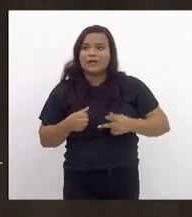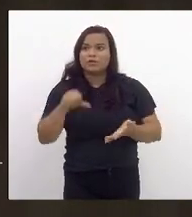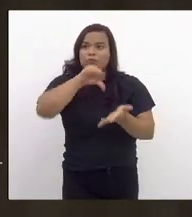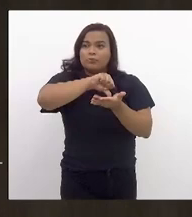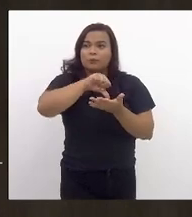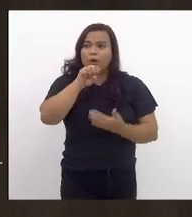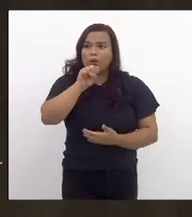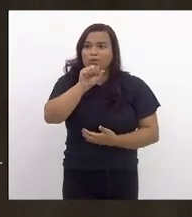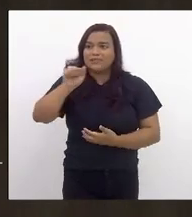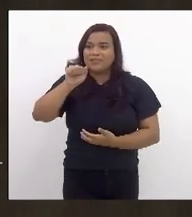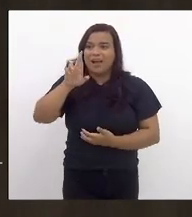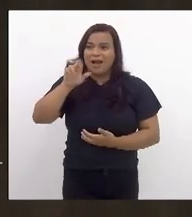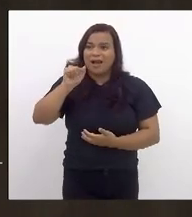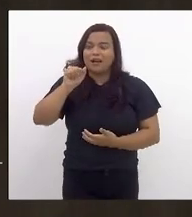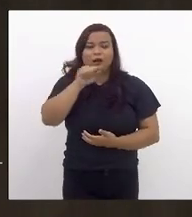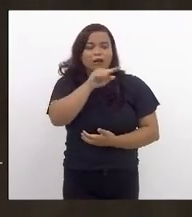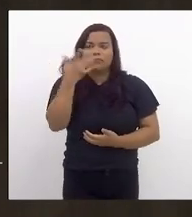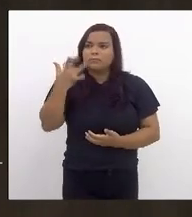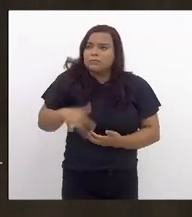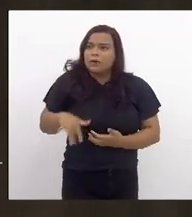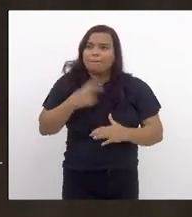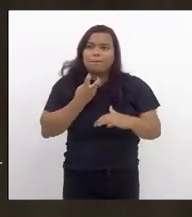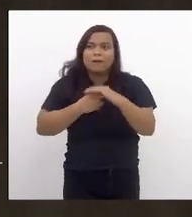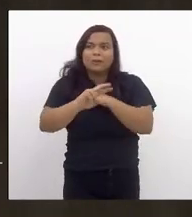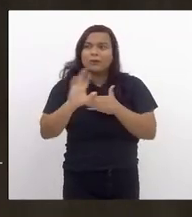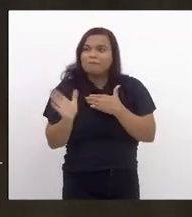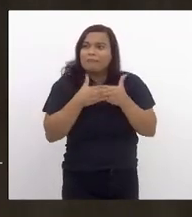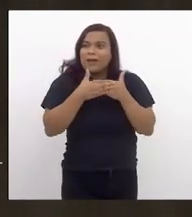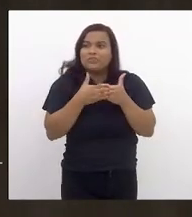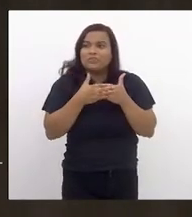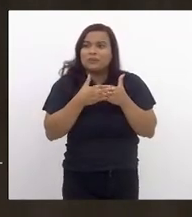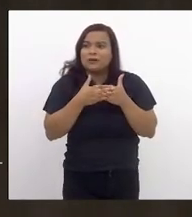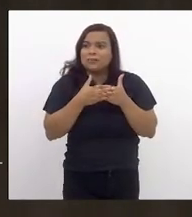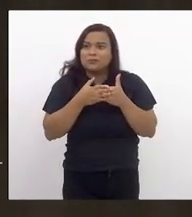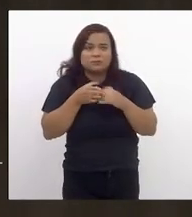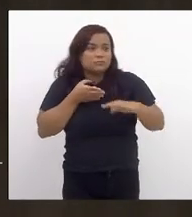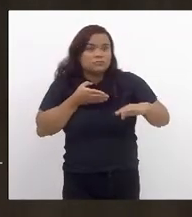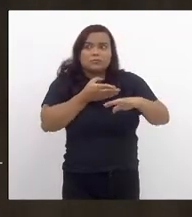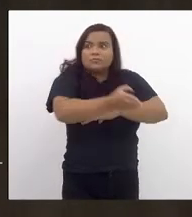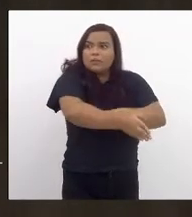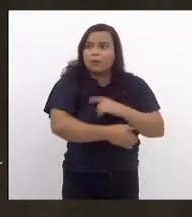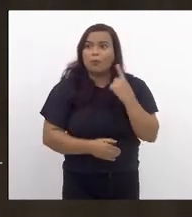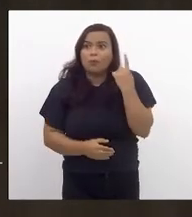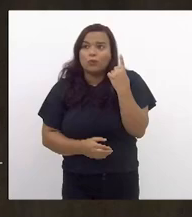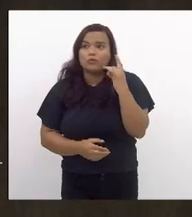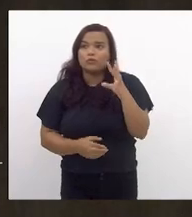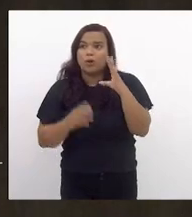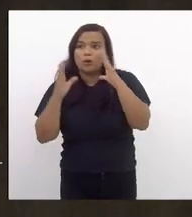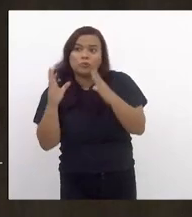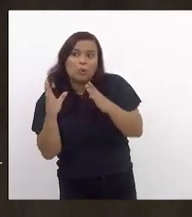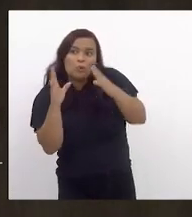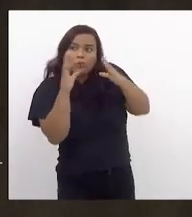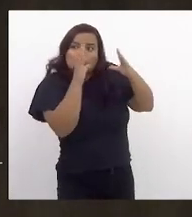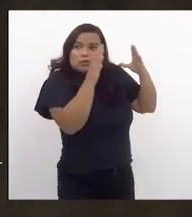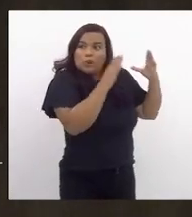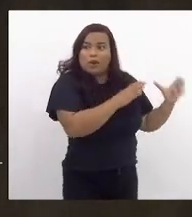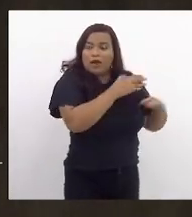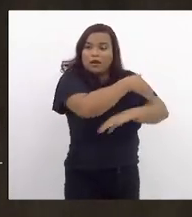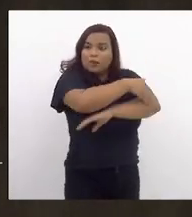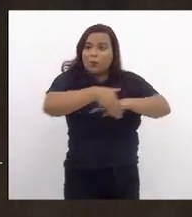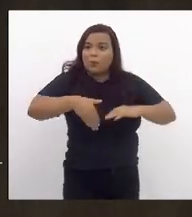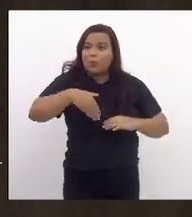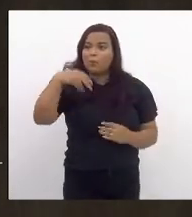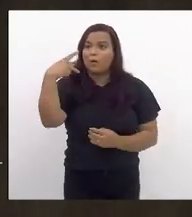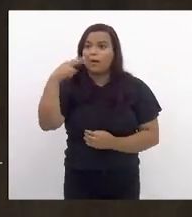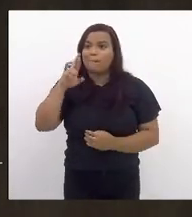do Rio de Janeiro, que está fechando as estações, deixando somente um acesso, deputada Tiaju, do outro lado da Presidente Vargas. Ou seja,